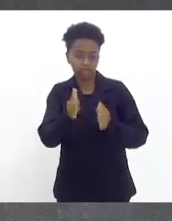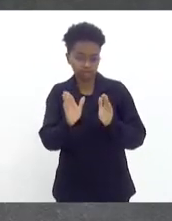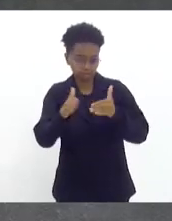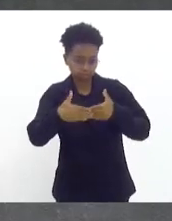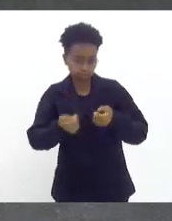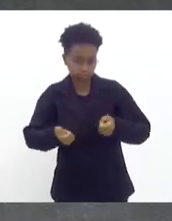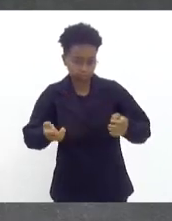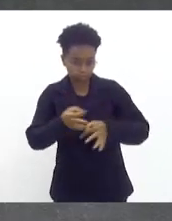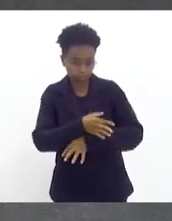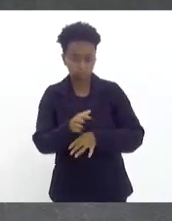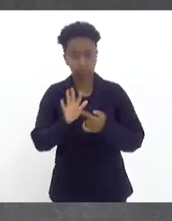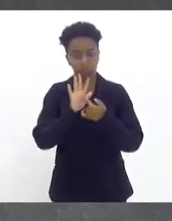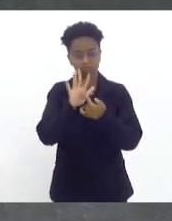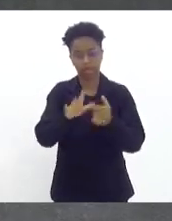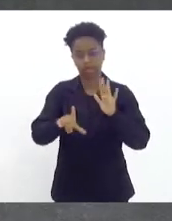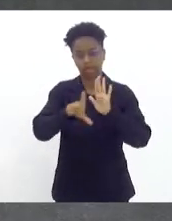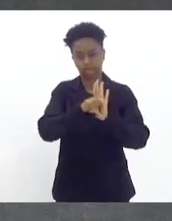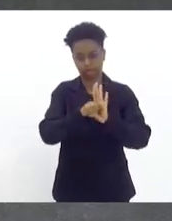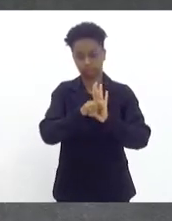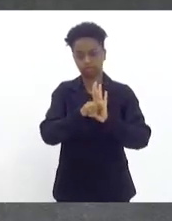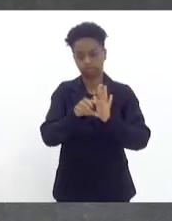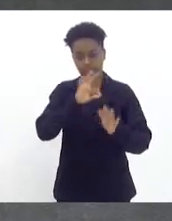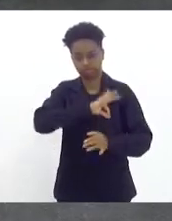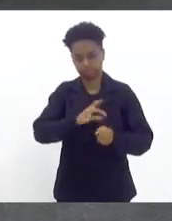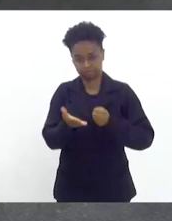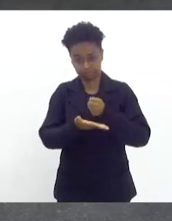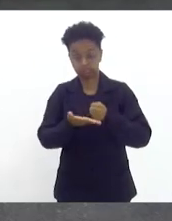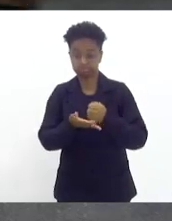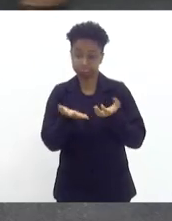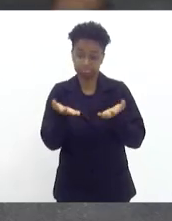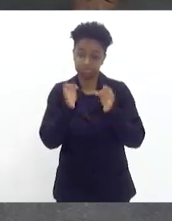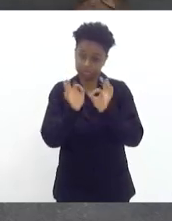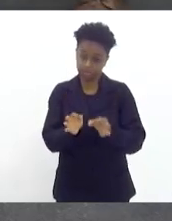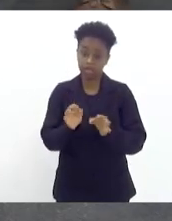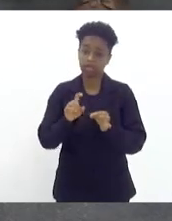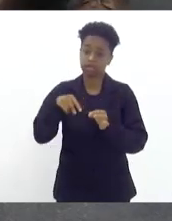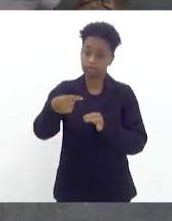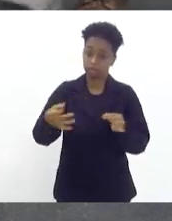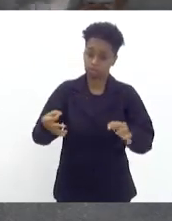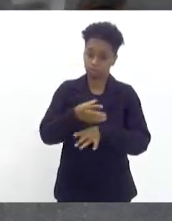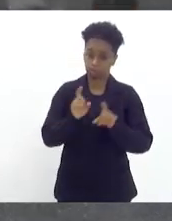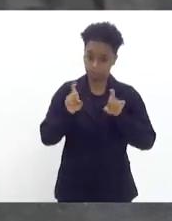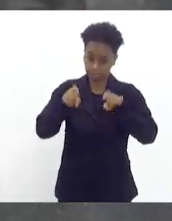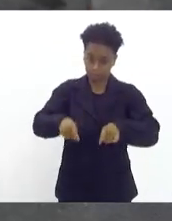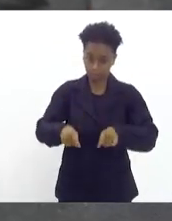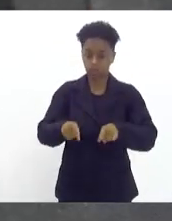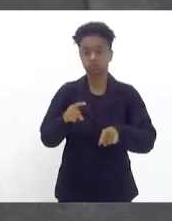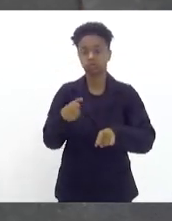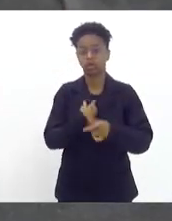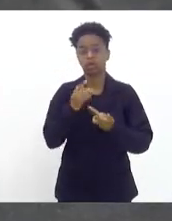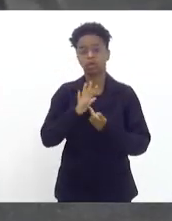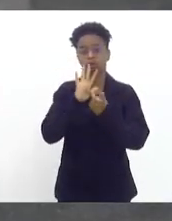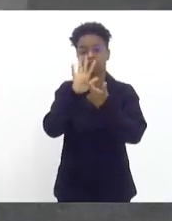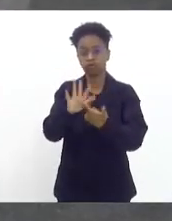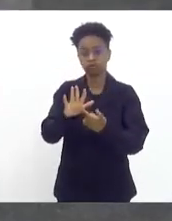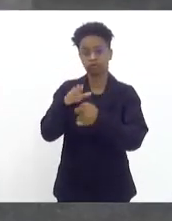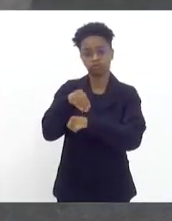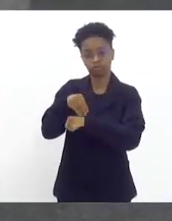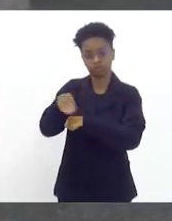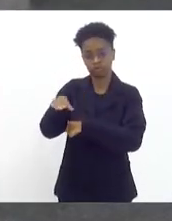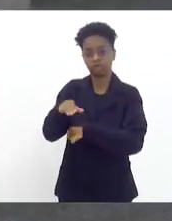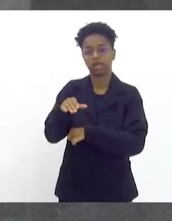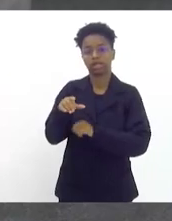apresentaria a lei do piso imediatamente assim que tomamos posse nós apresentamos uma indicação